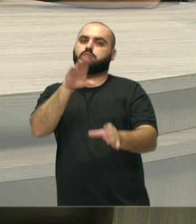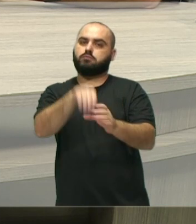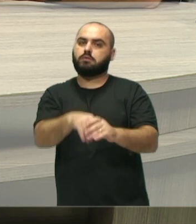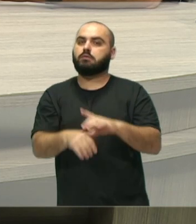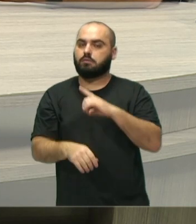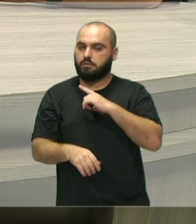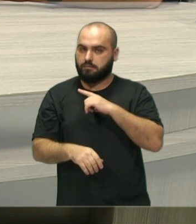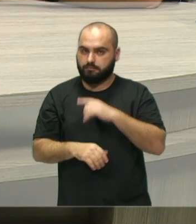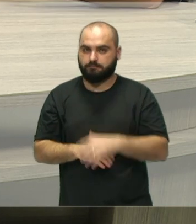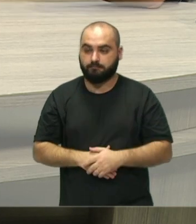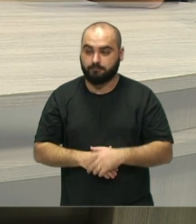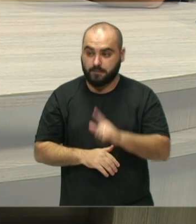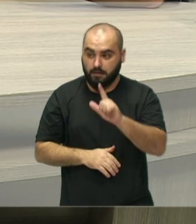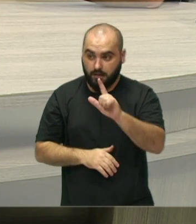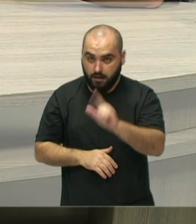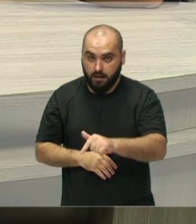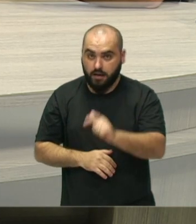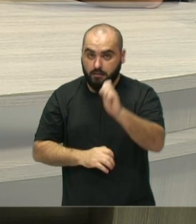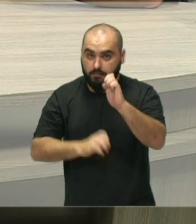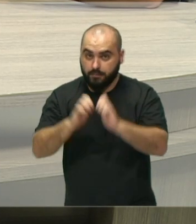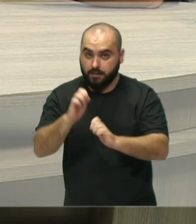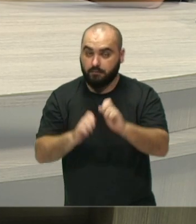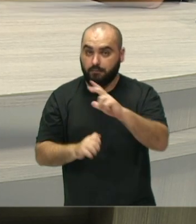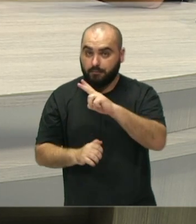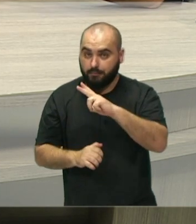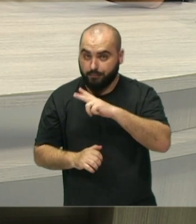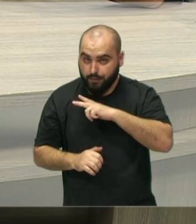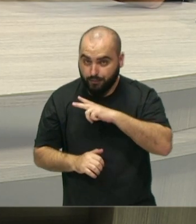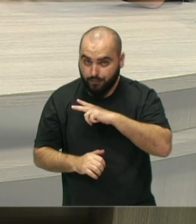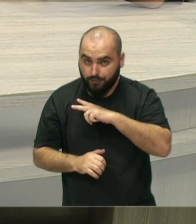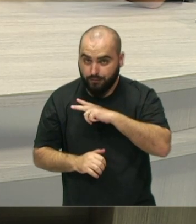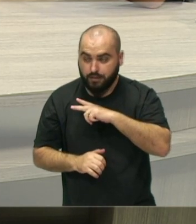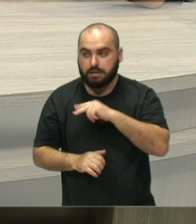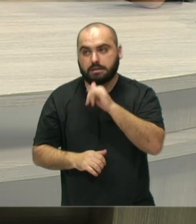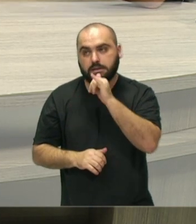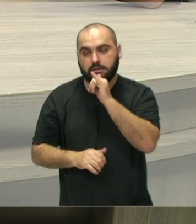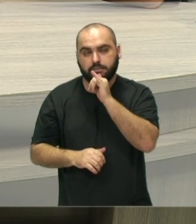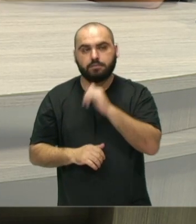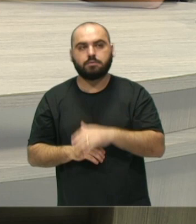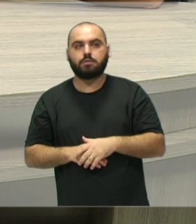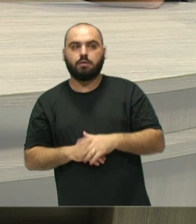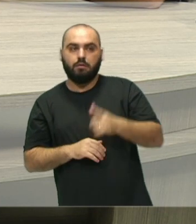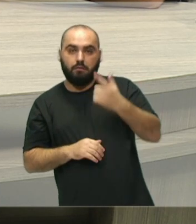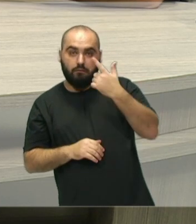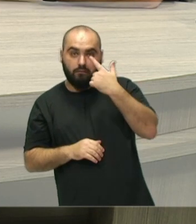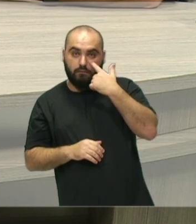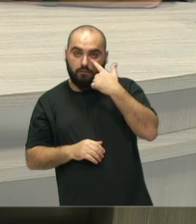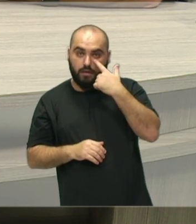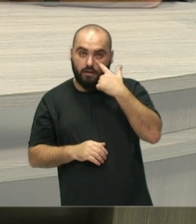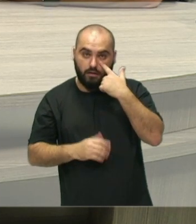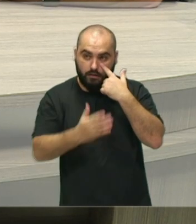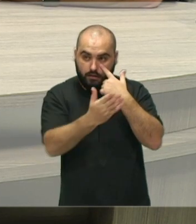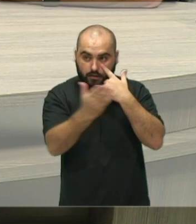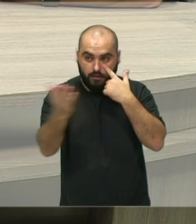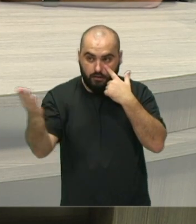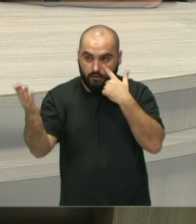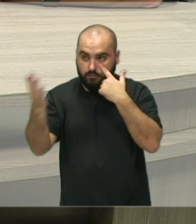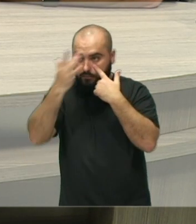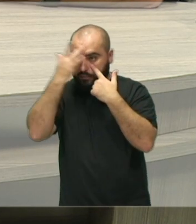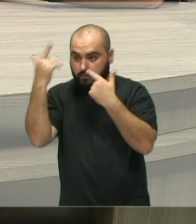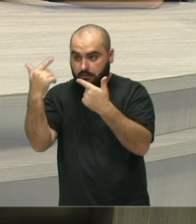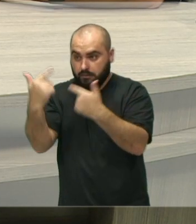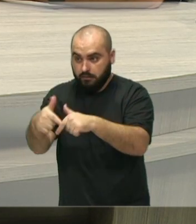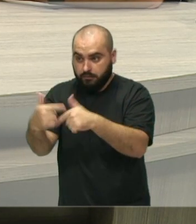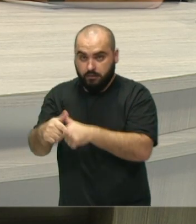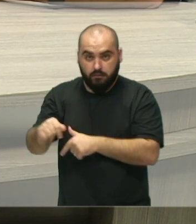de retorno. É onde a iniciativa privada, que se você olhar para os players que atuam nesse mercado